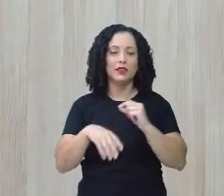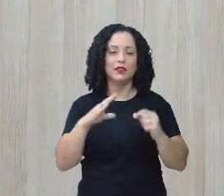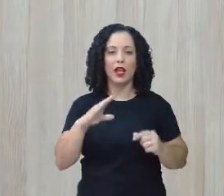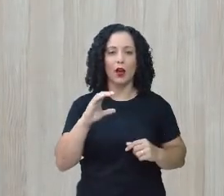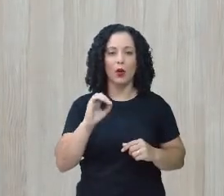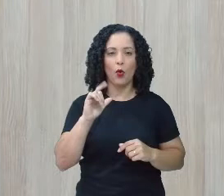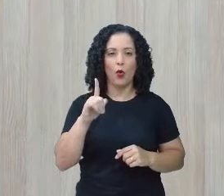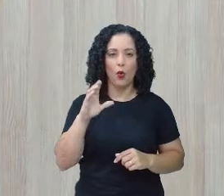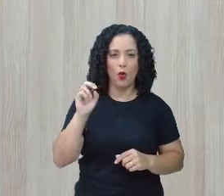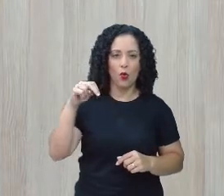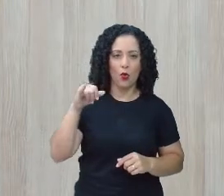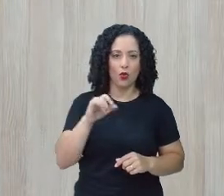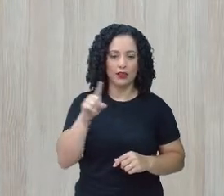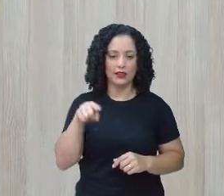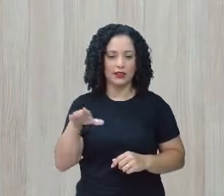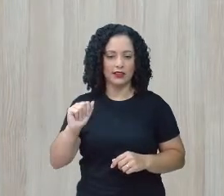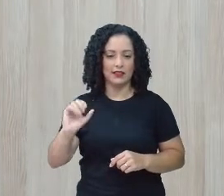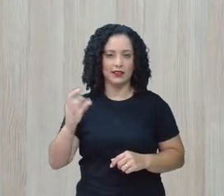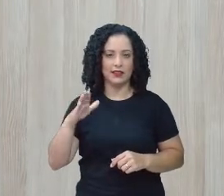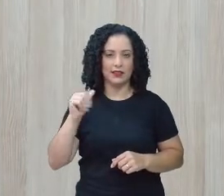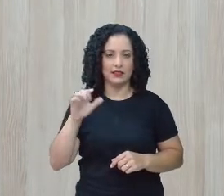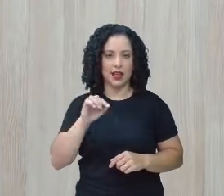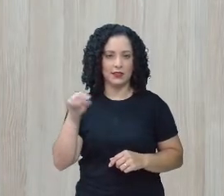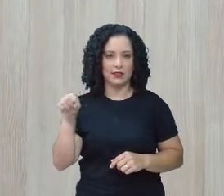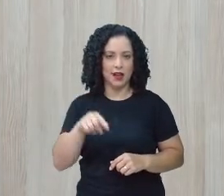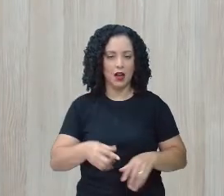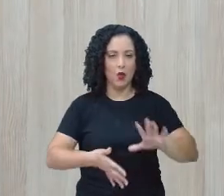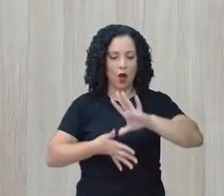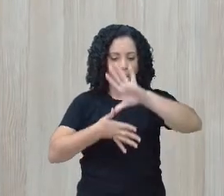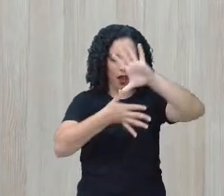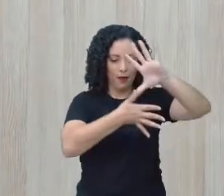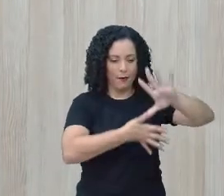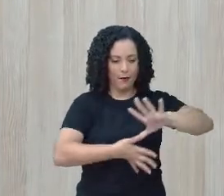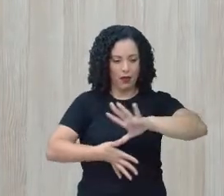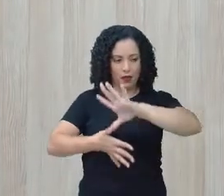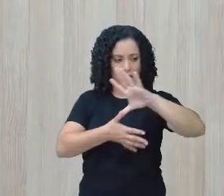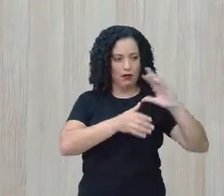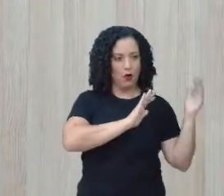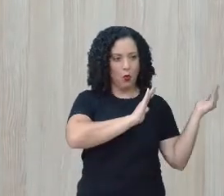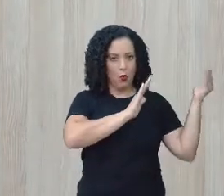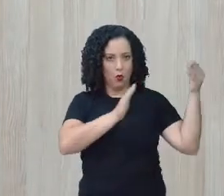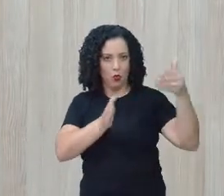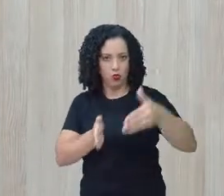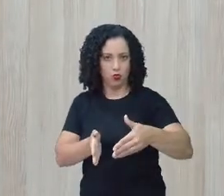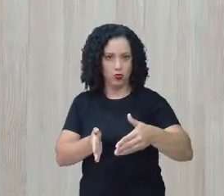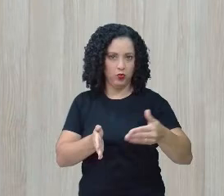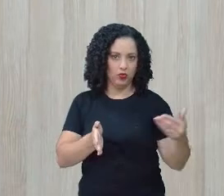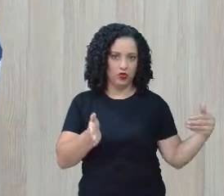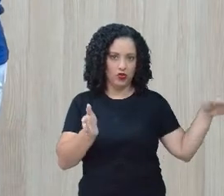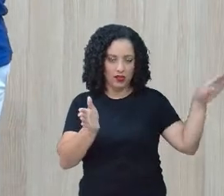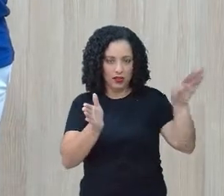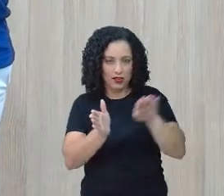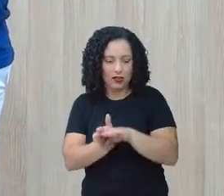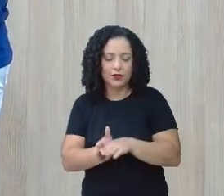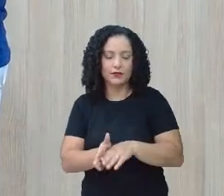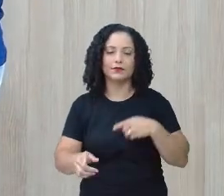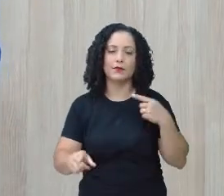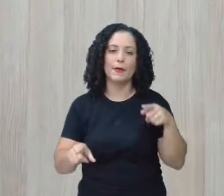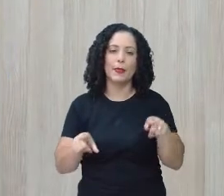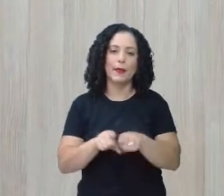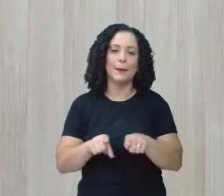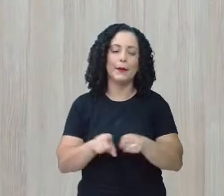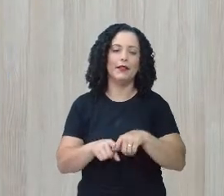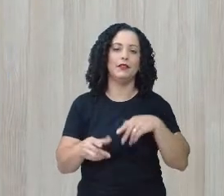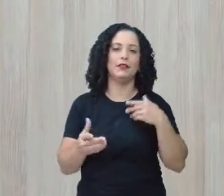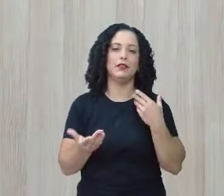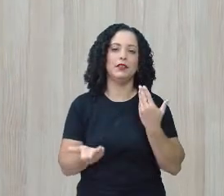né, da colonização da América. A gente falou um pouco, né, nas aulas passadas, a